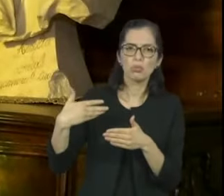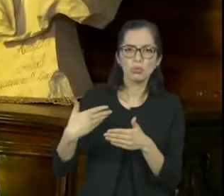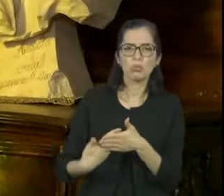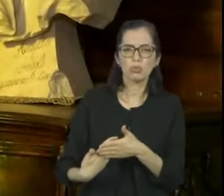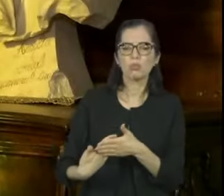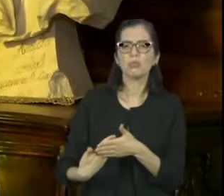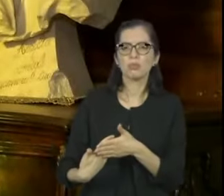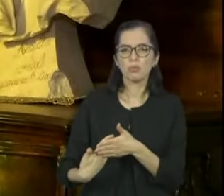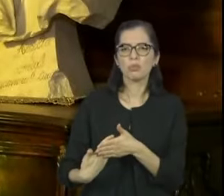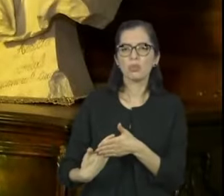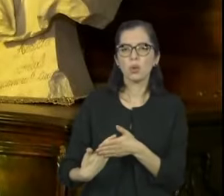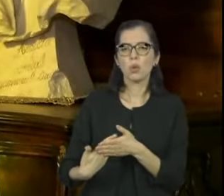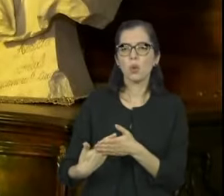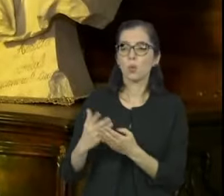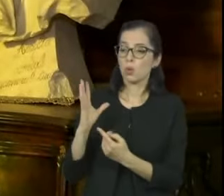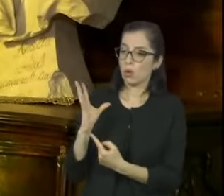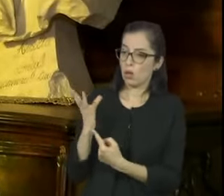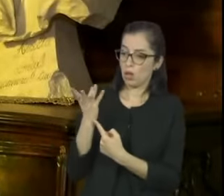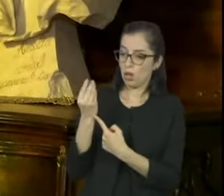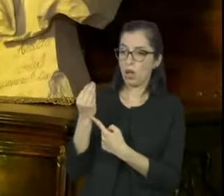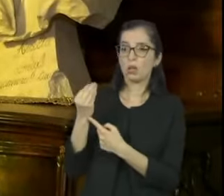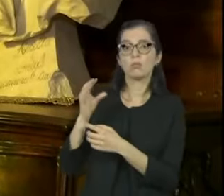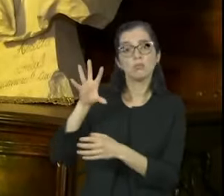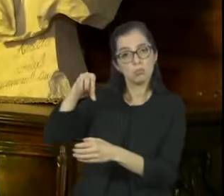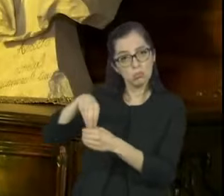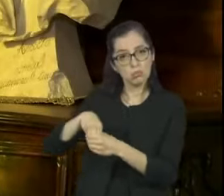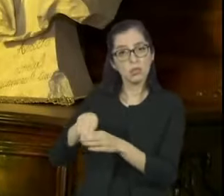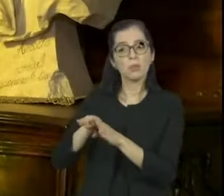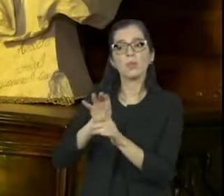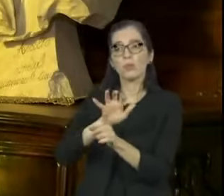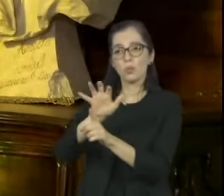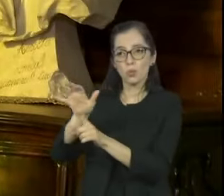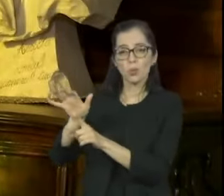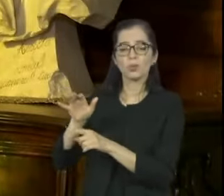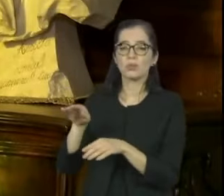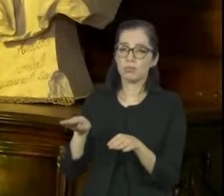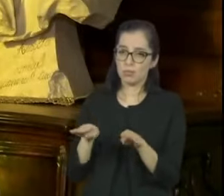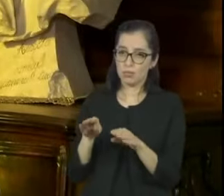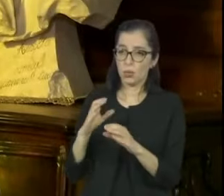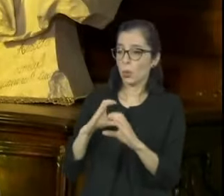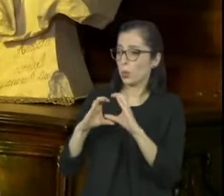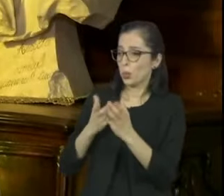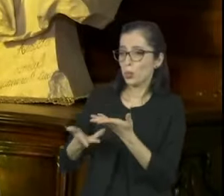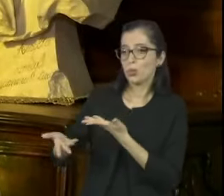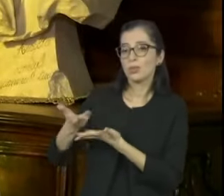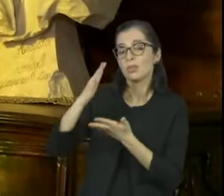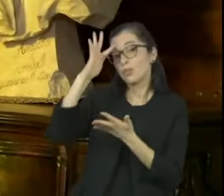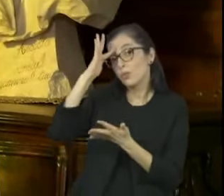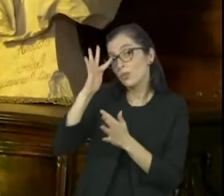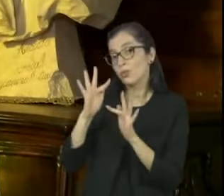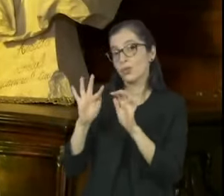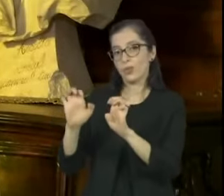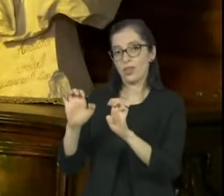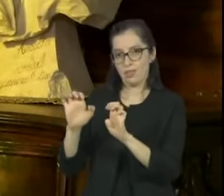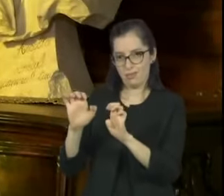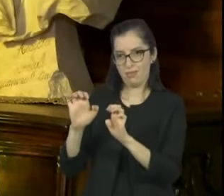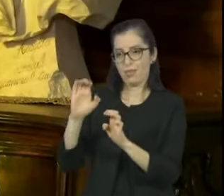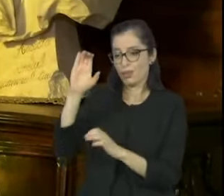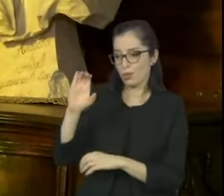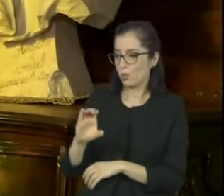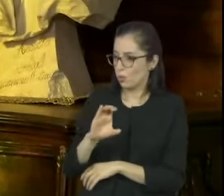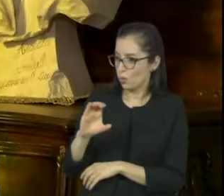expressões da arte Sempre fizeram fizeram parte da comunicação da Fé da comunicação